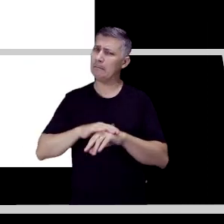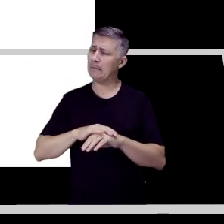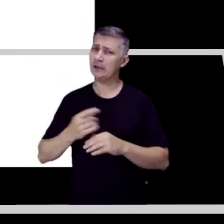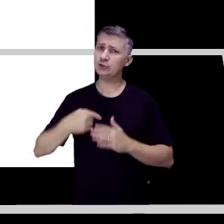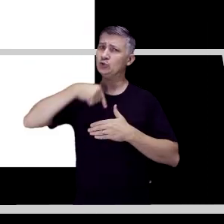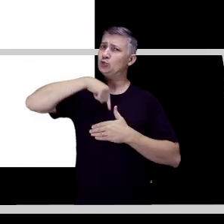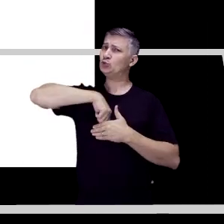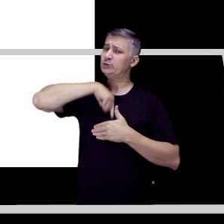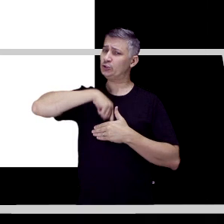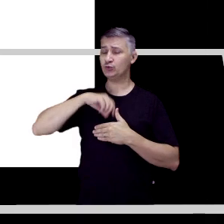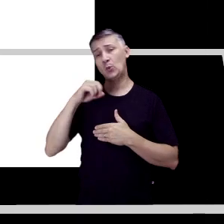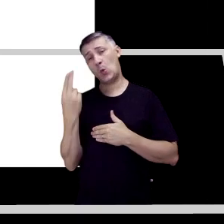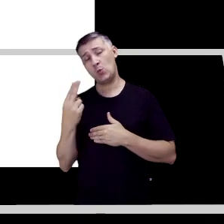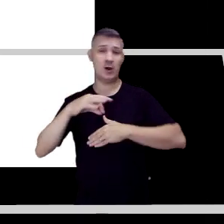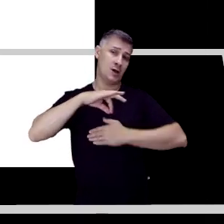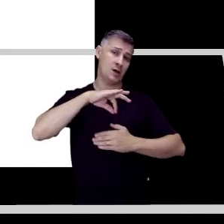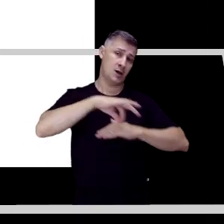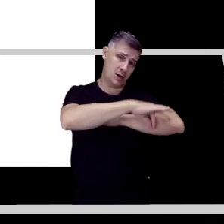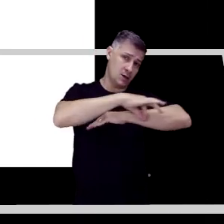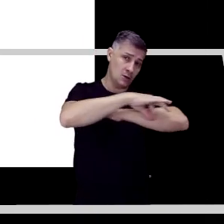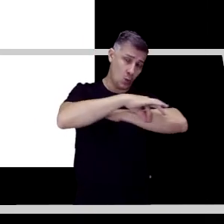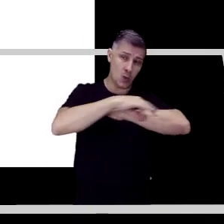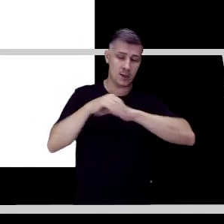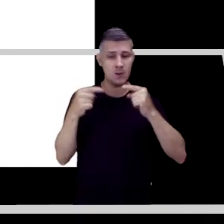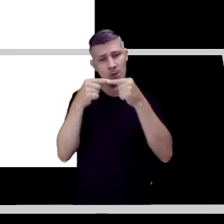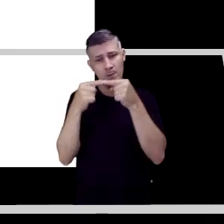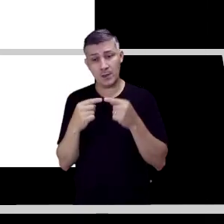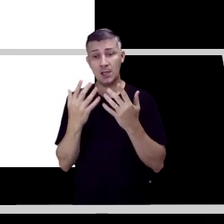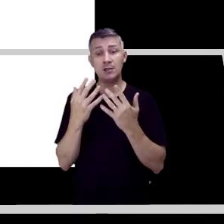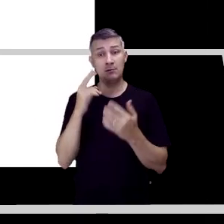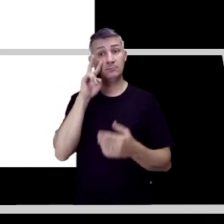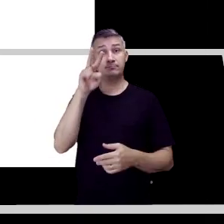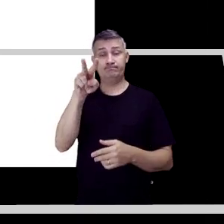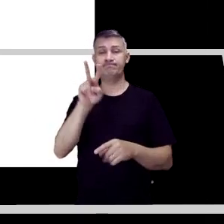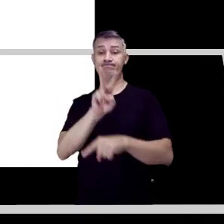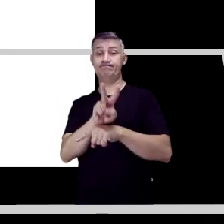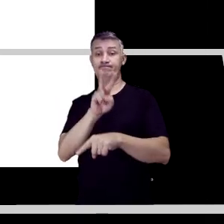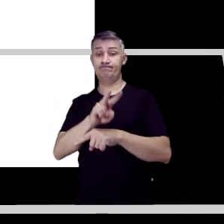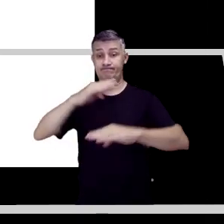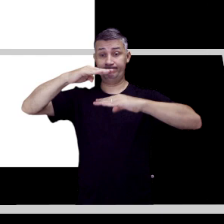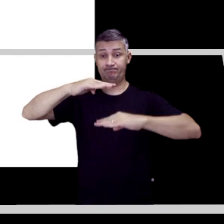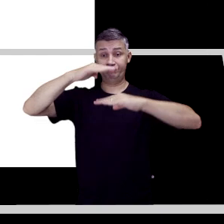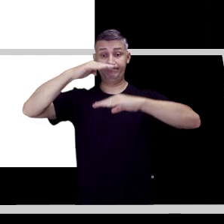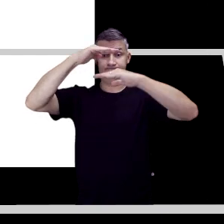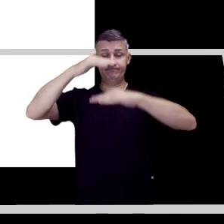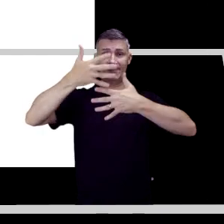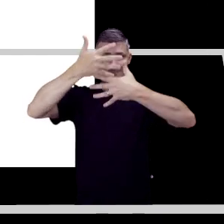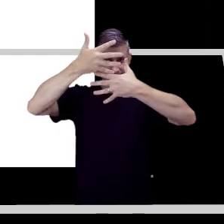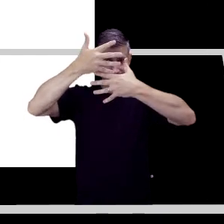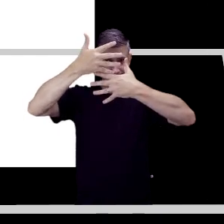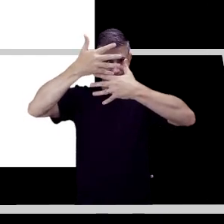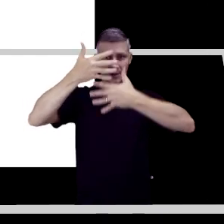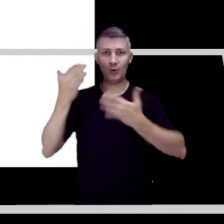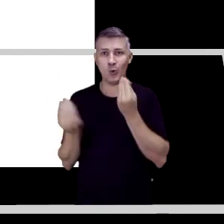era um pouco mais subjetiva ou mais arquitetônica, que é o efeito que a gente pretendia, esse